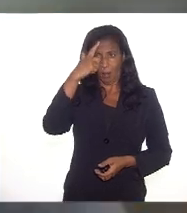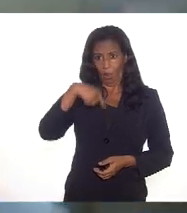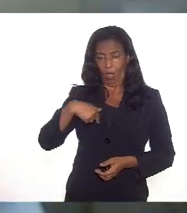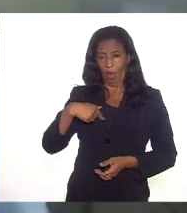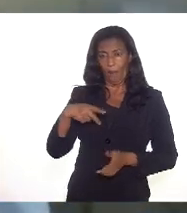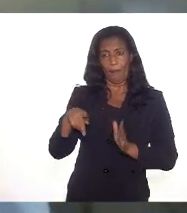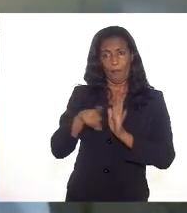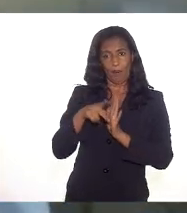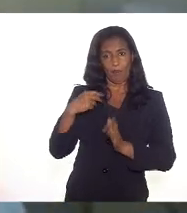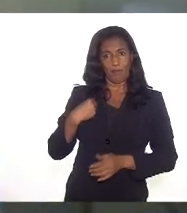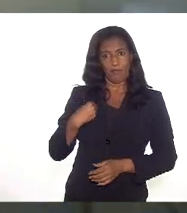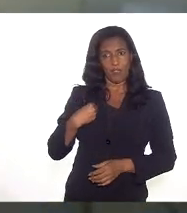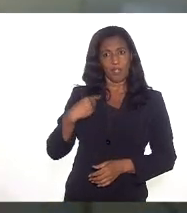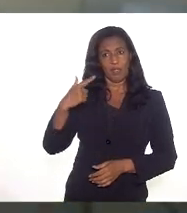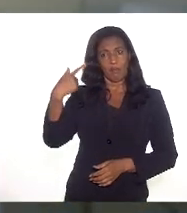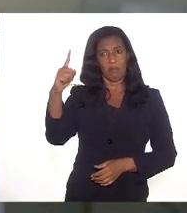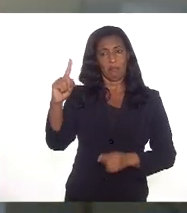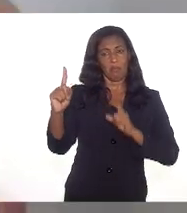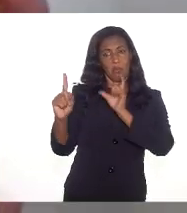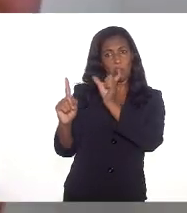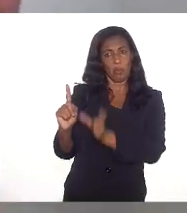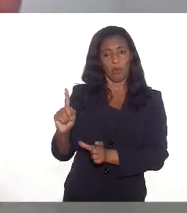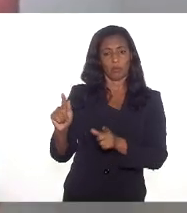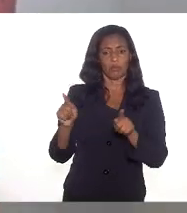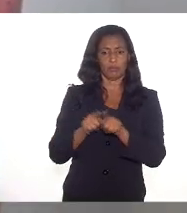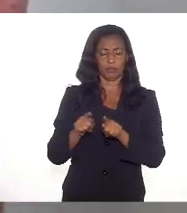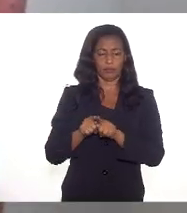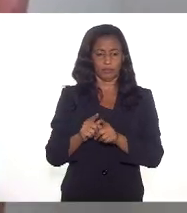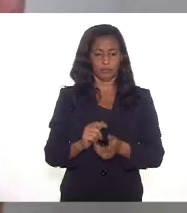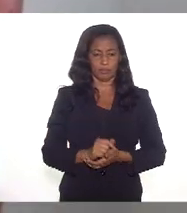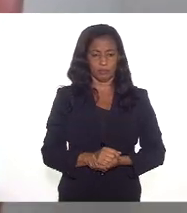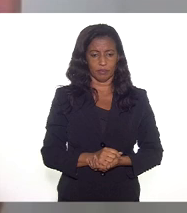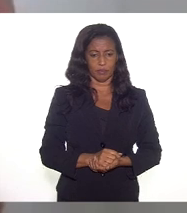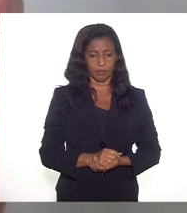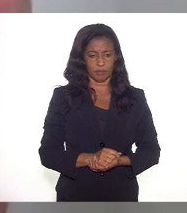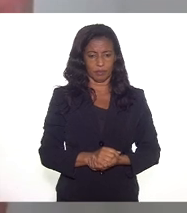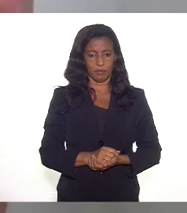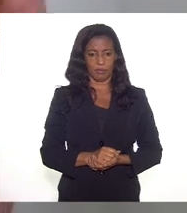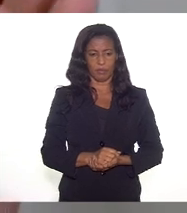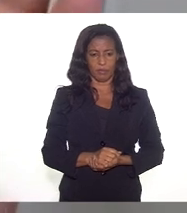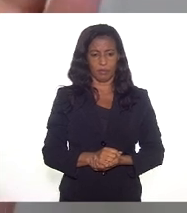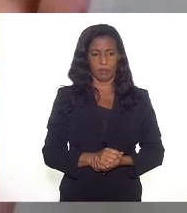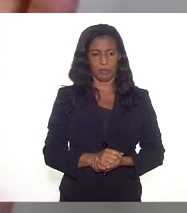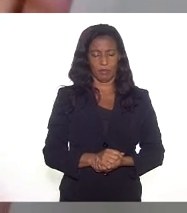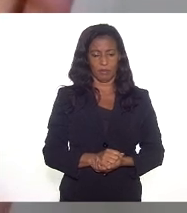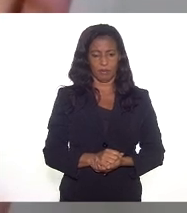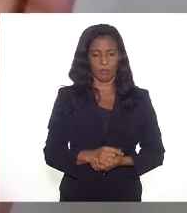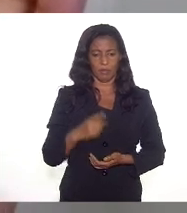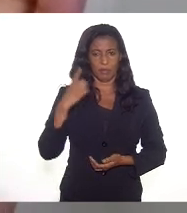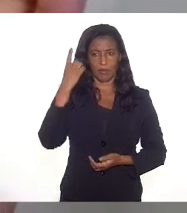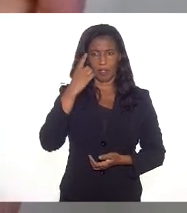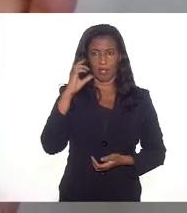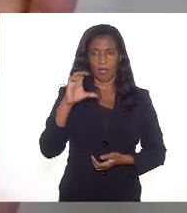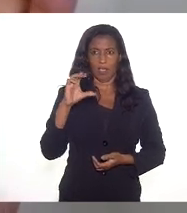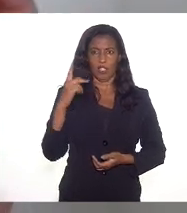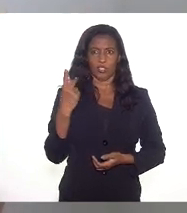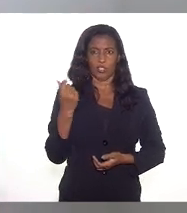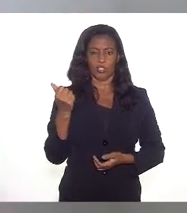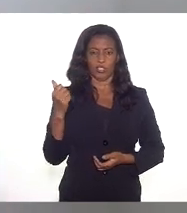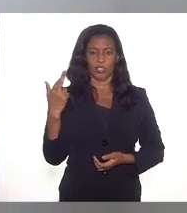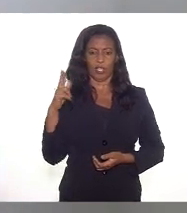para o cidadão. Para encaminhar pela bancada do PSL, deputado Charles, poderá